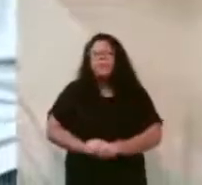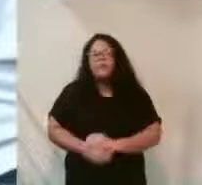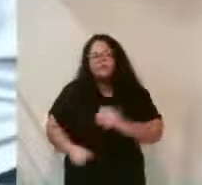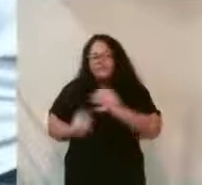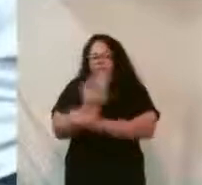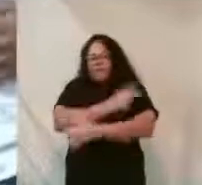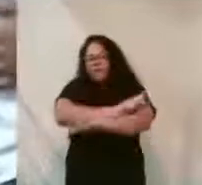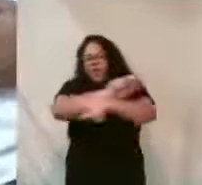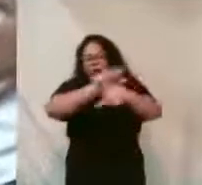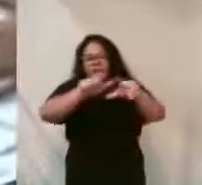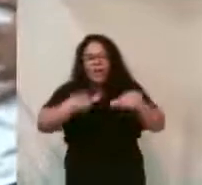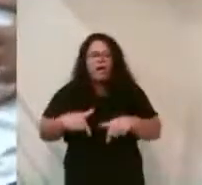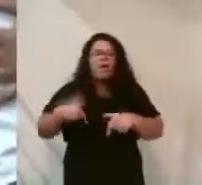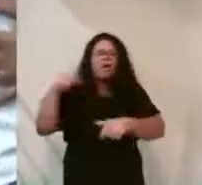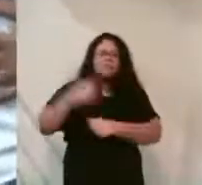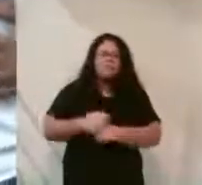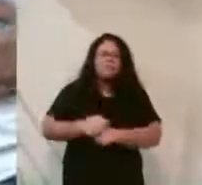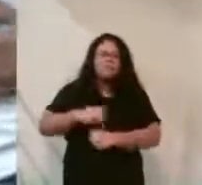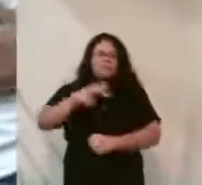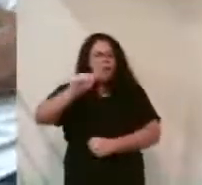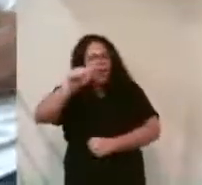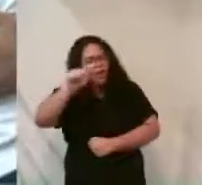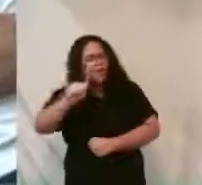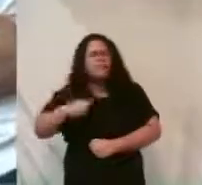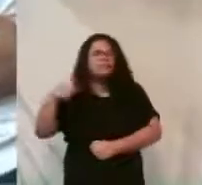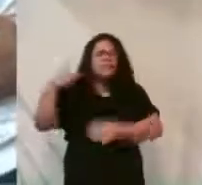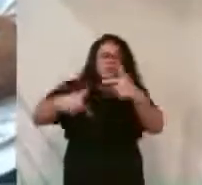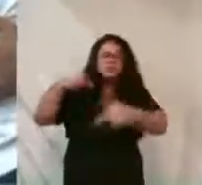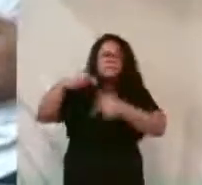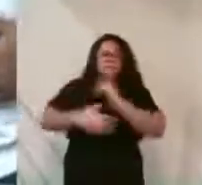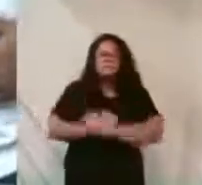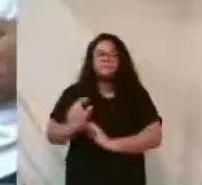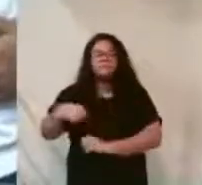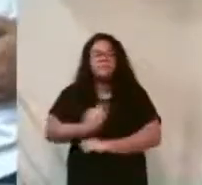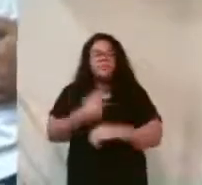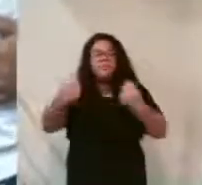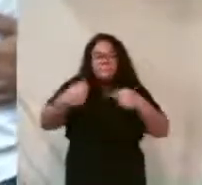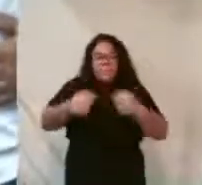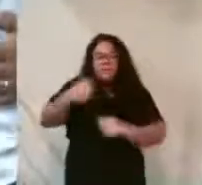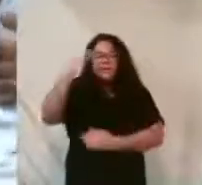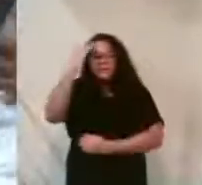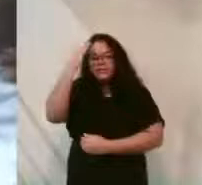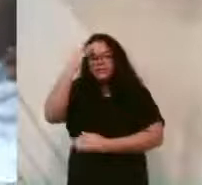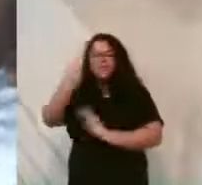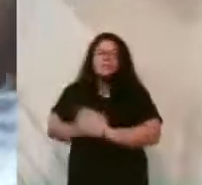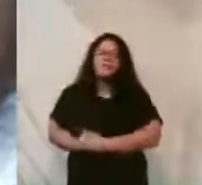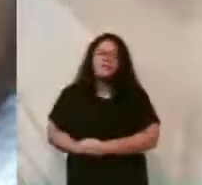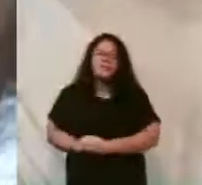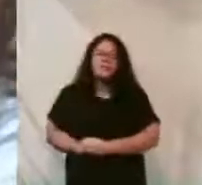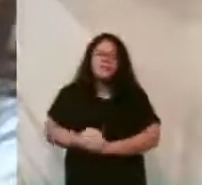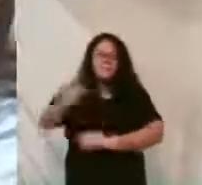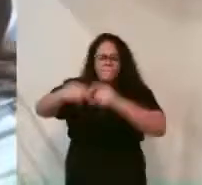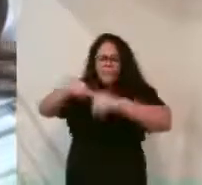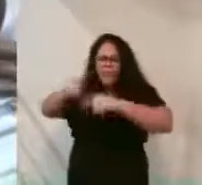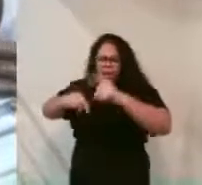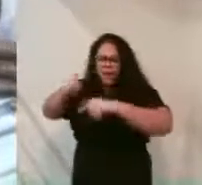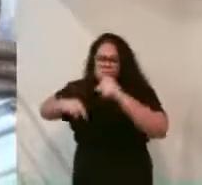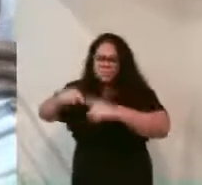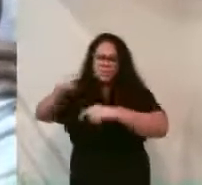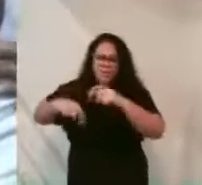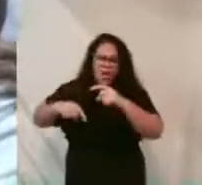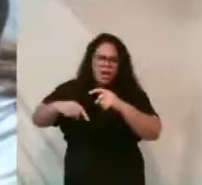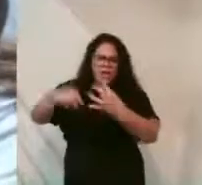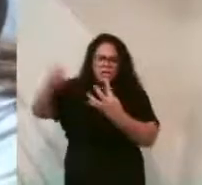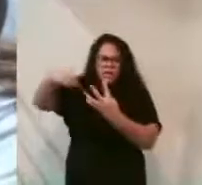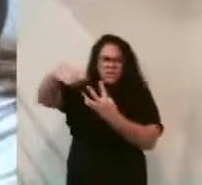E é preciso deixar de tratar materiais recicláveis como lixo, pois são